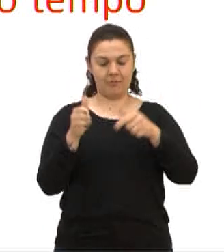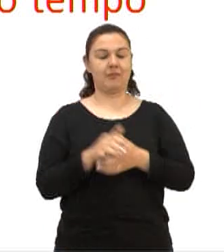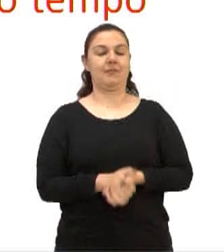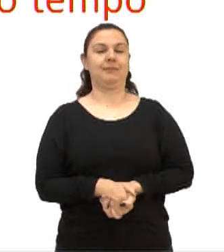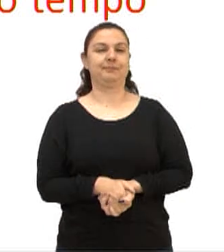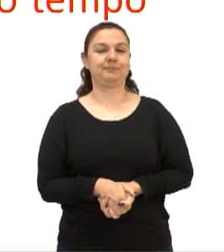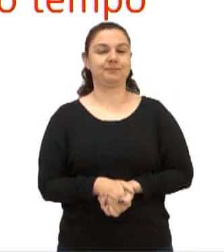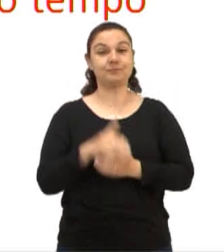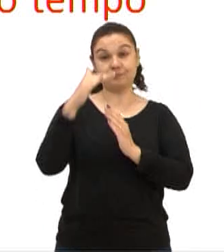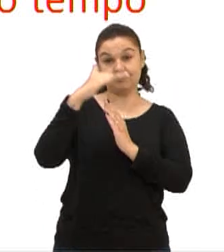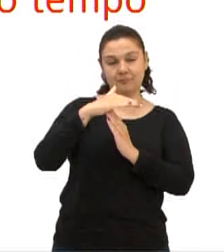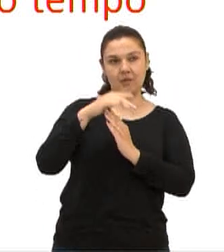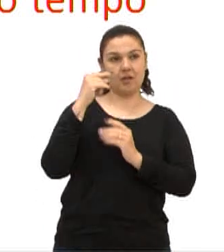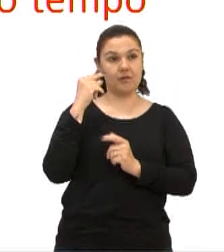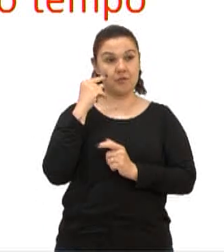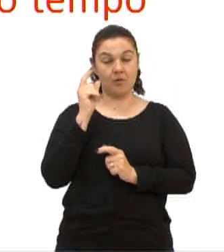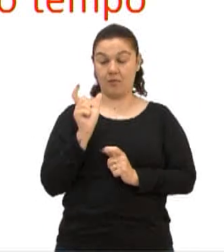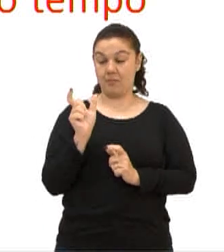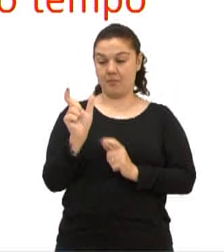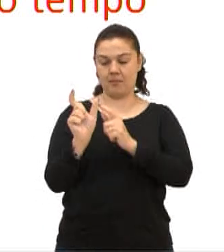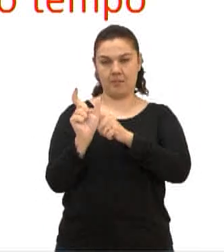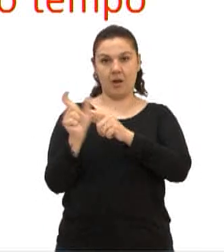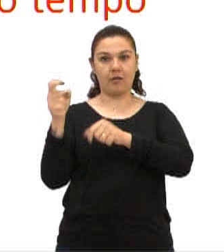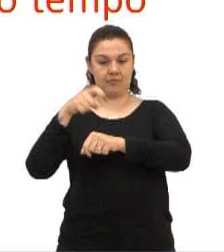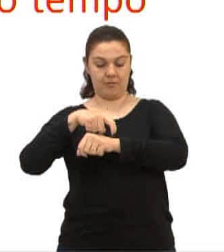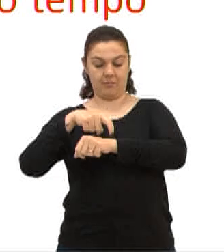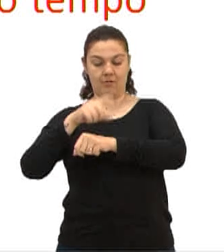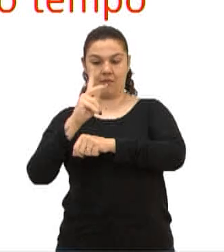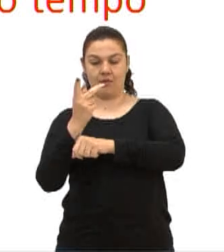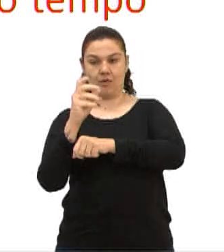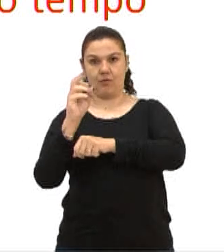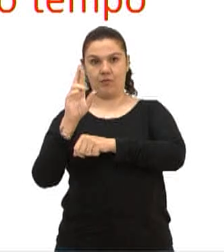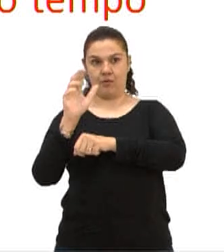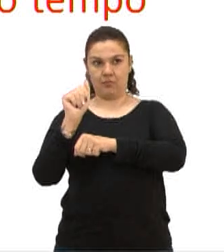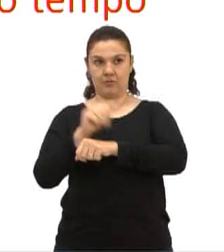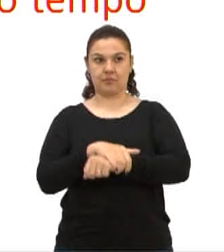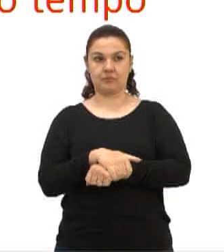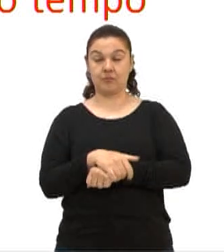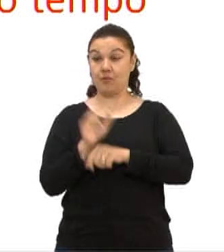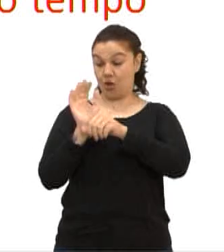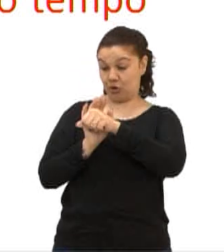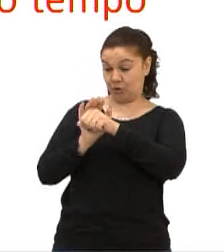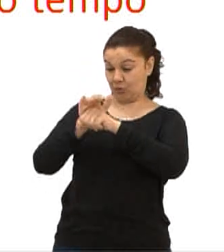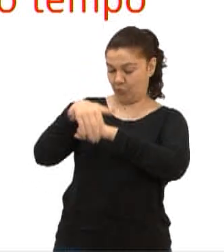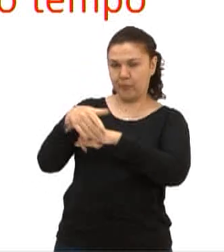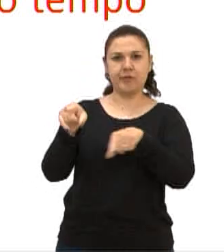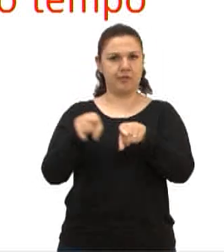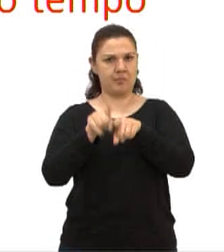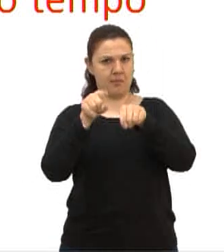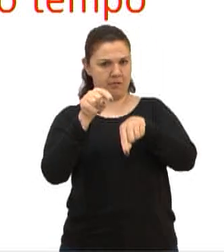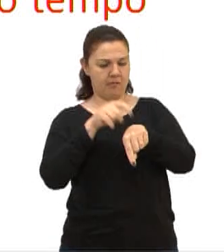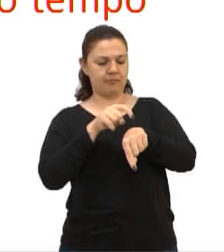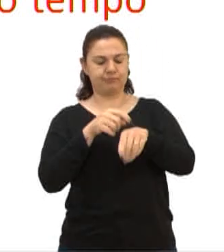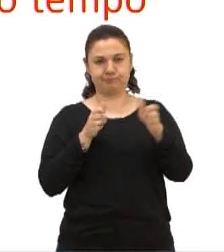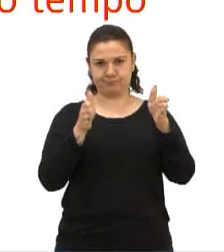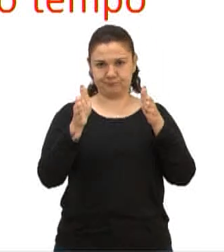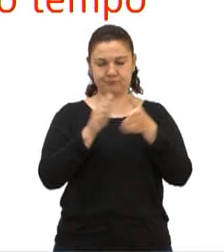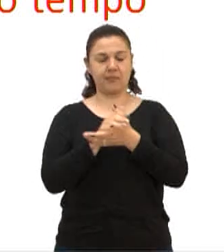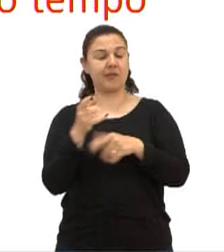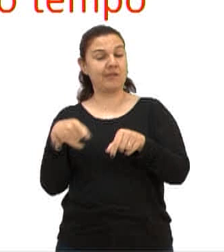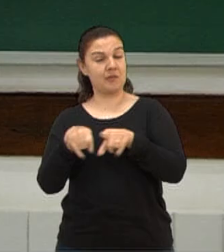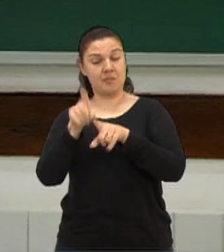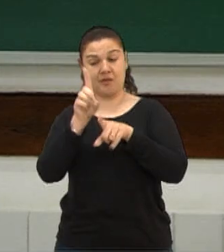tempo. Então eu tenho aqui as palavras hora, que me dá essa ideia de tempo, a palavra noite, que também dá a ideia de tempo,